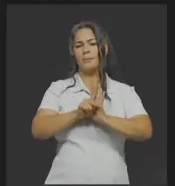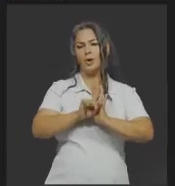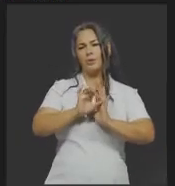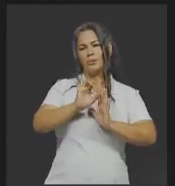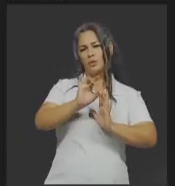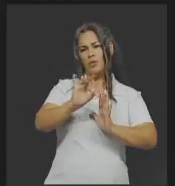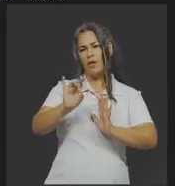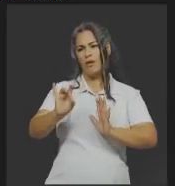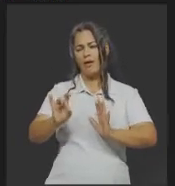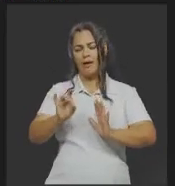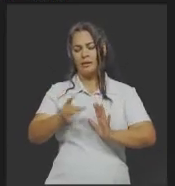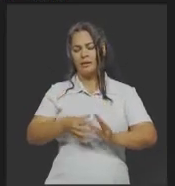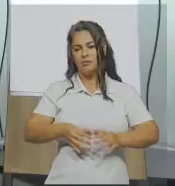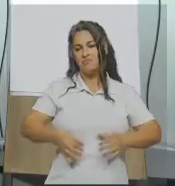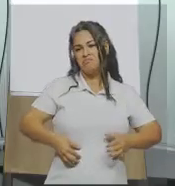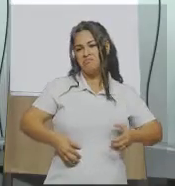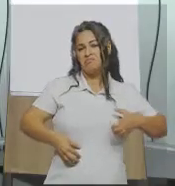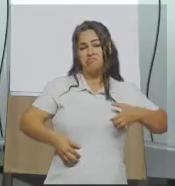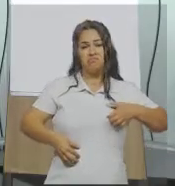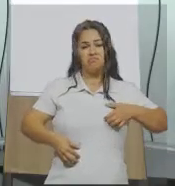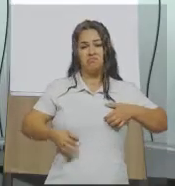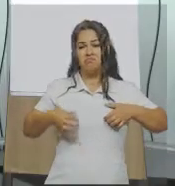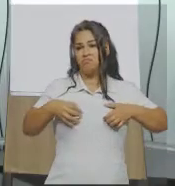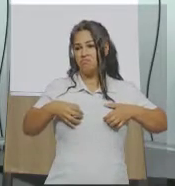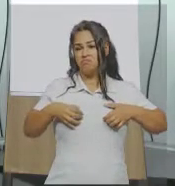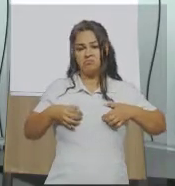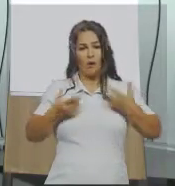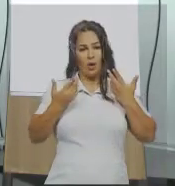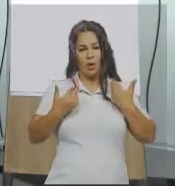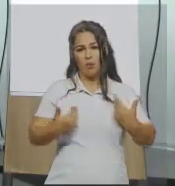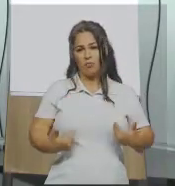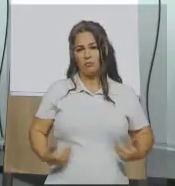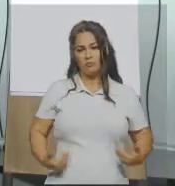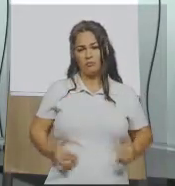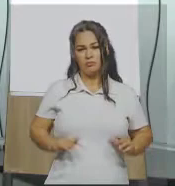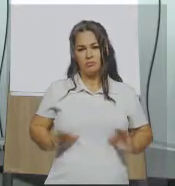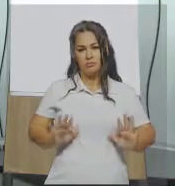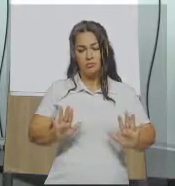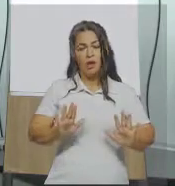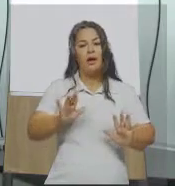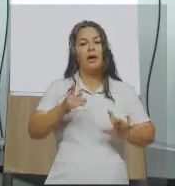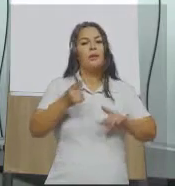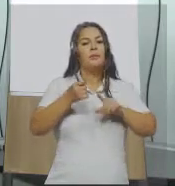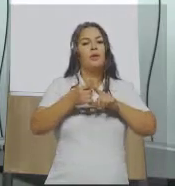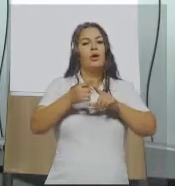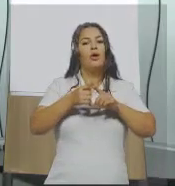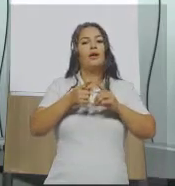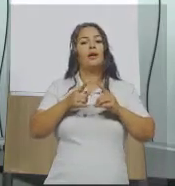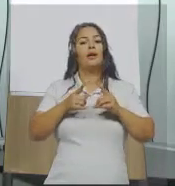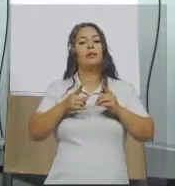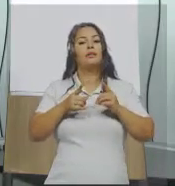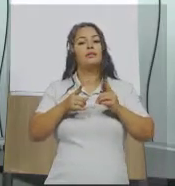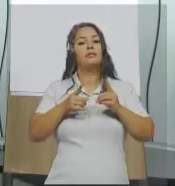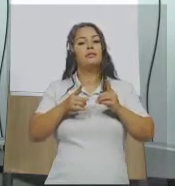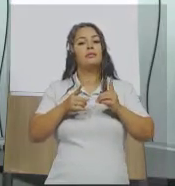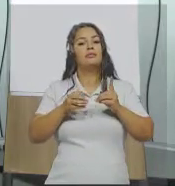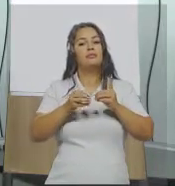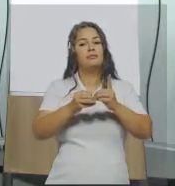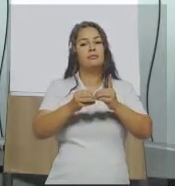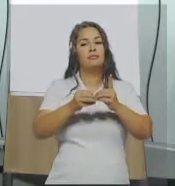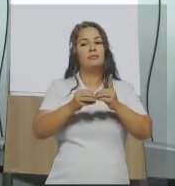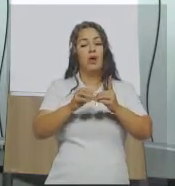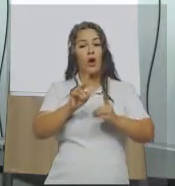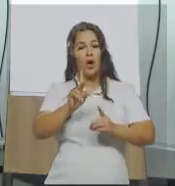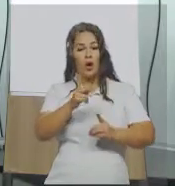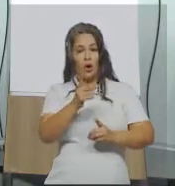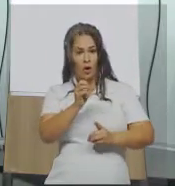ou mais partes do organismo. Isso é muito interessante, porque esses hormônios eles são produzidos e nós precisamos